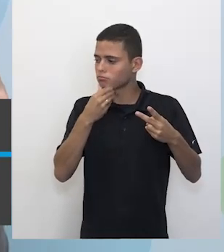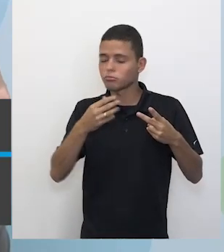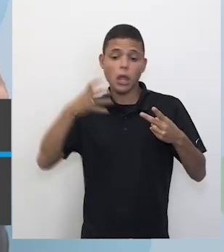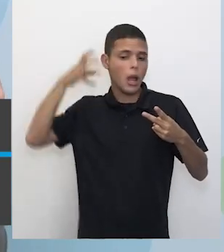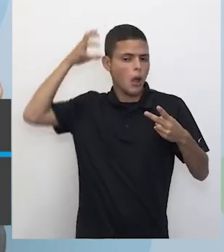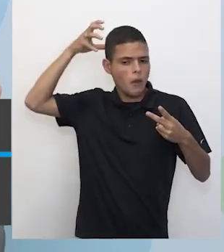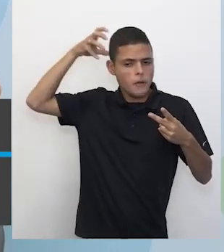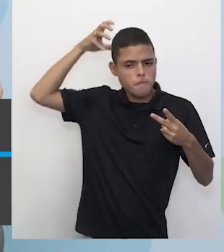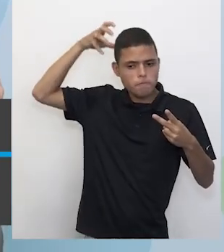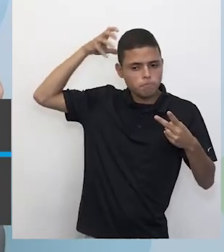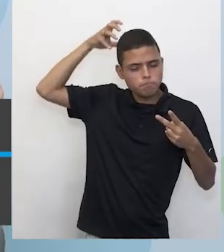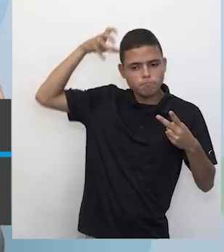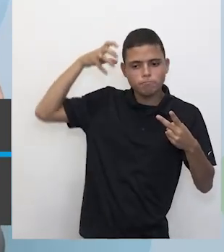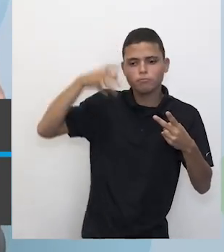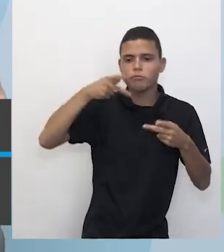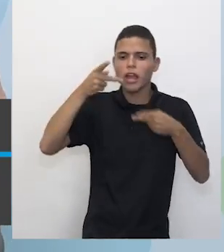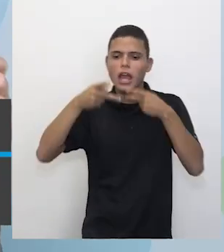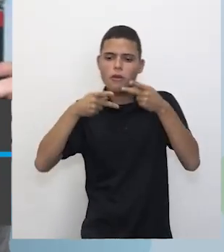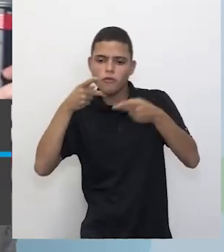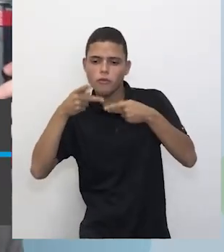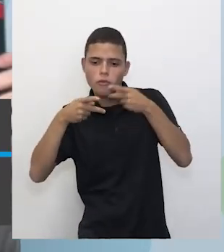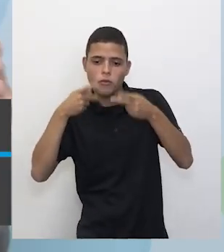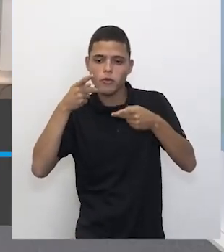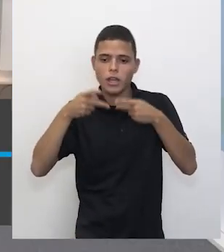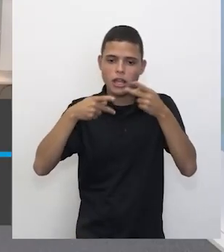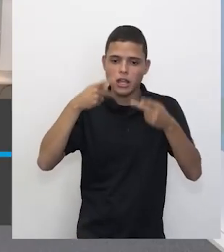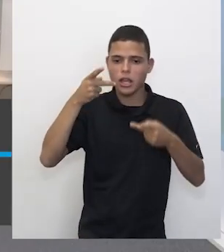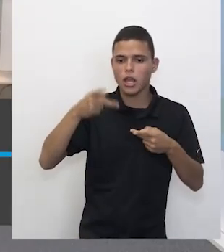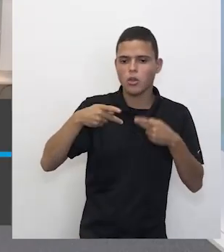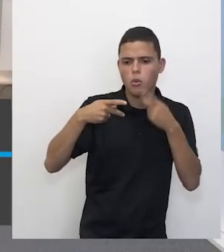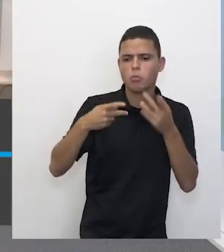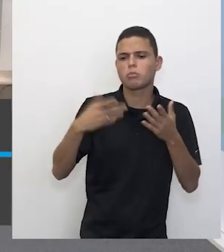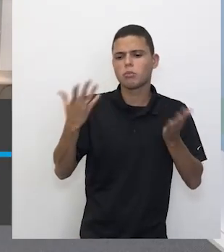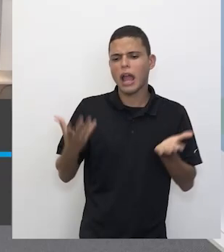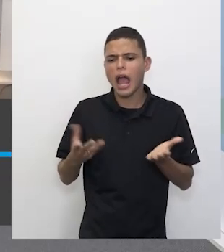de... Faz um... Bom, por causa